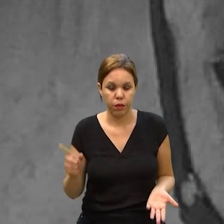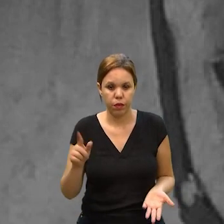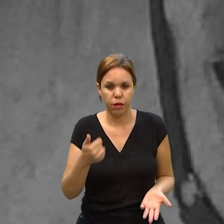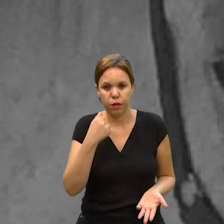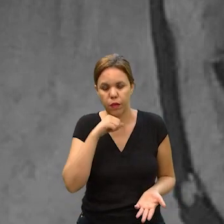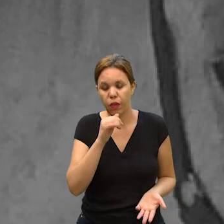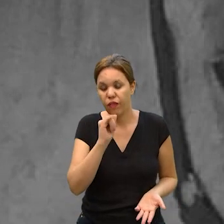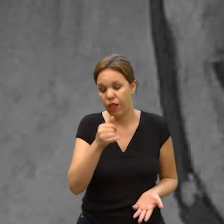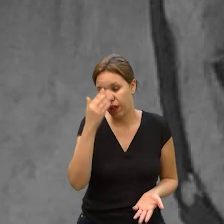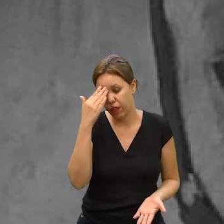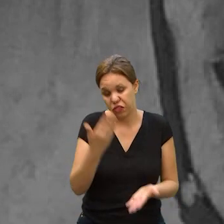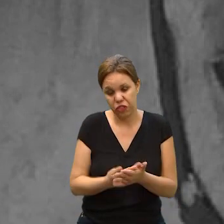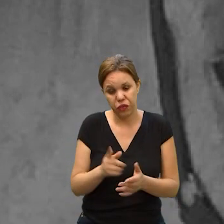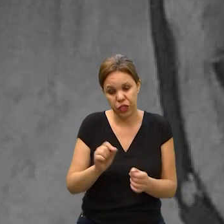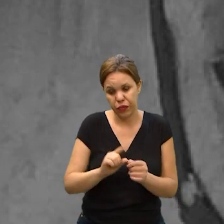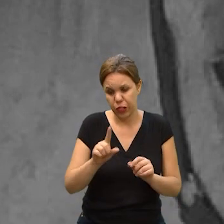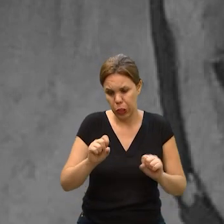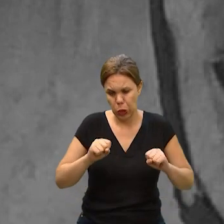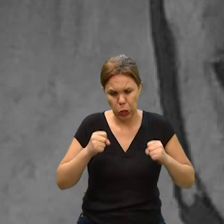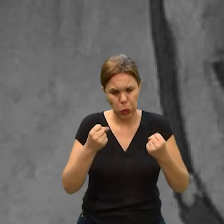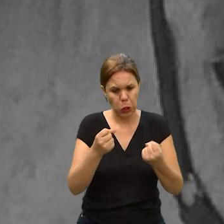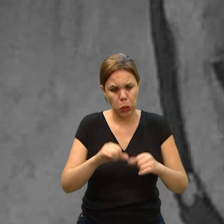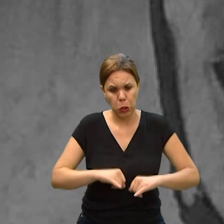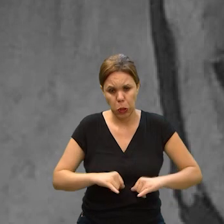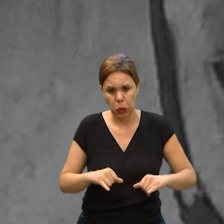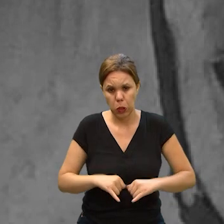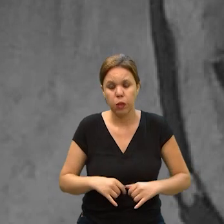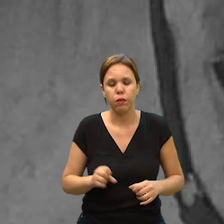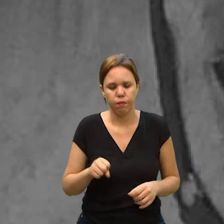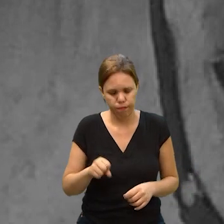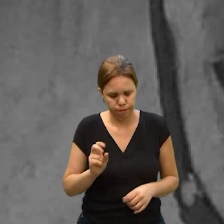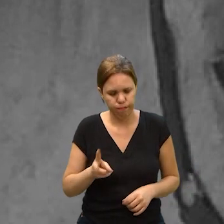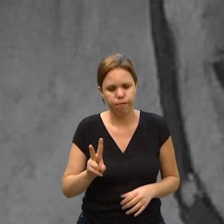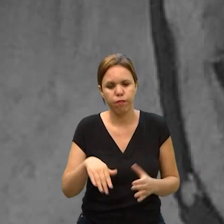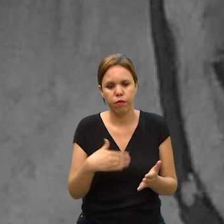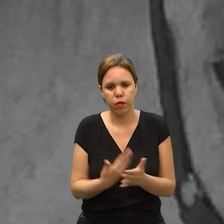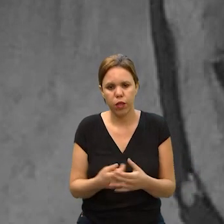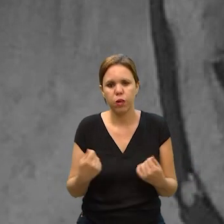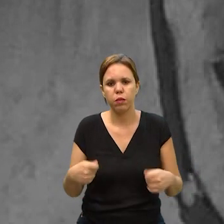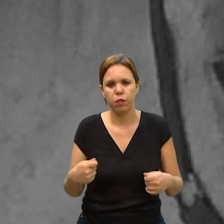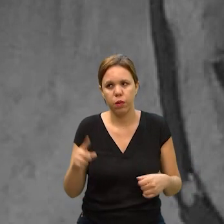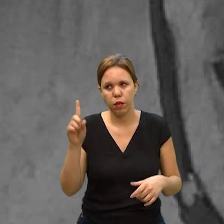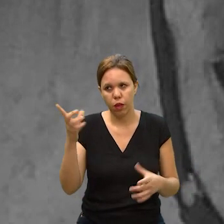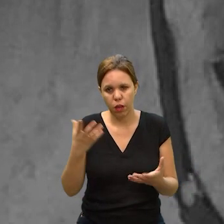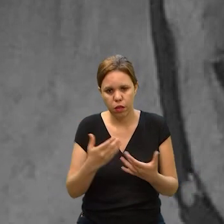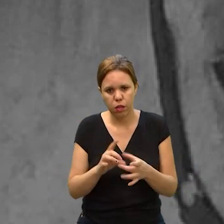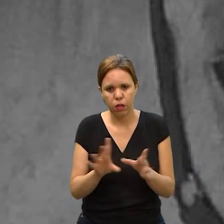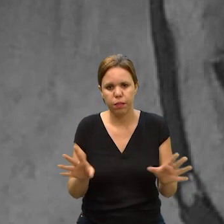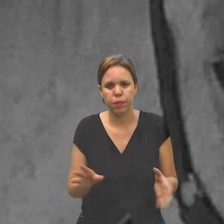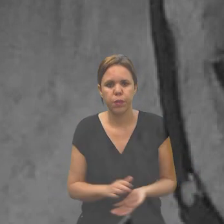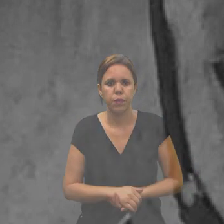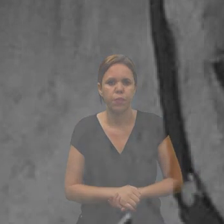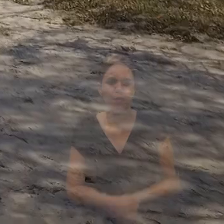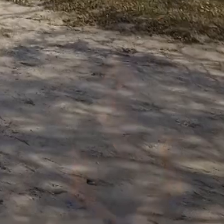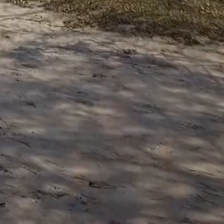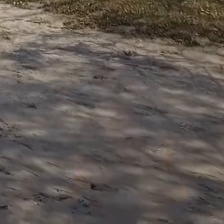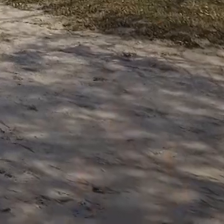Entende? Então aí as mães falam: eu não acredito que você faz esse sacrifício. Farei até quando Deus me